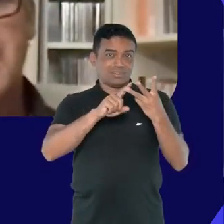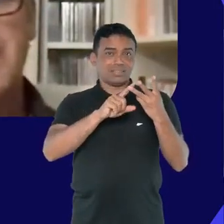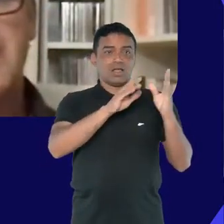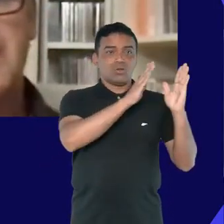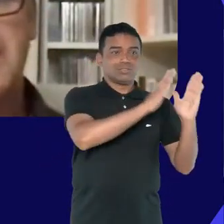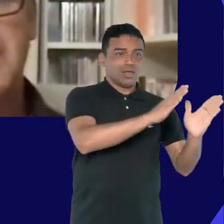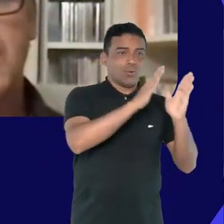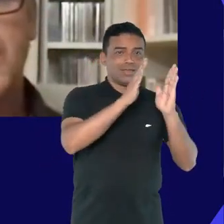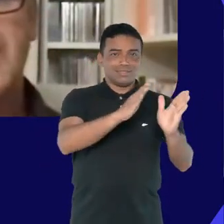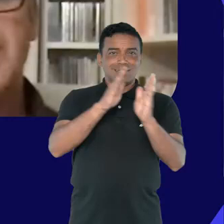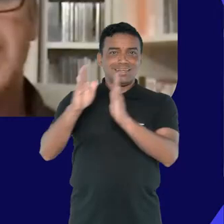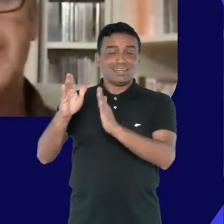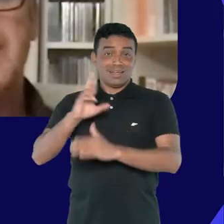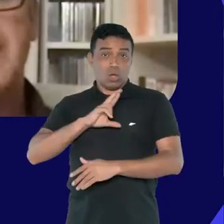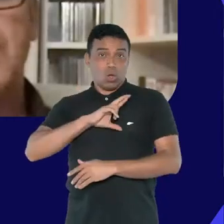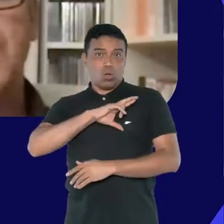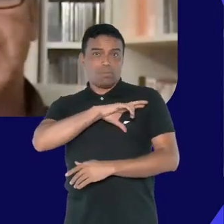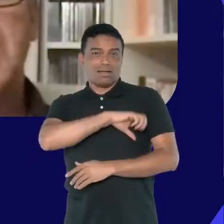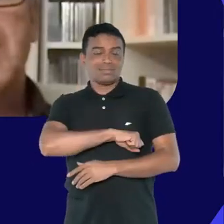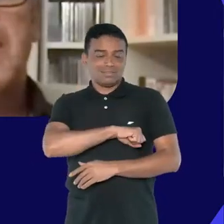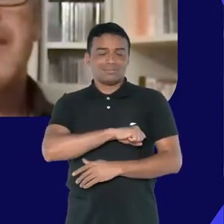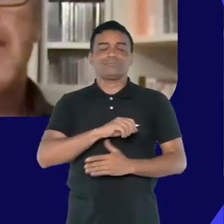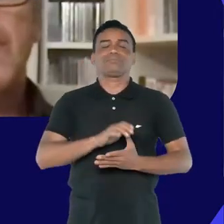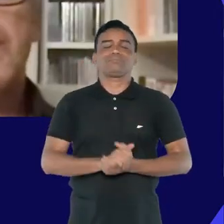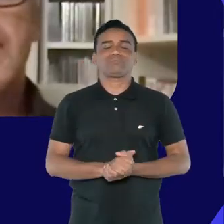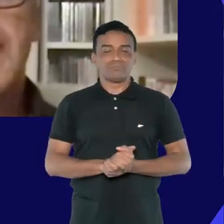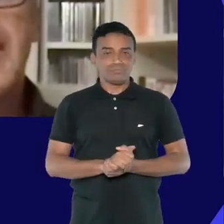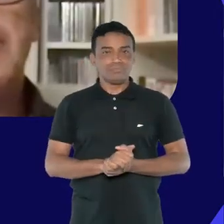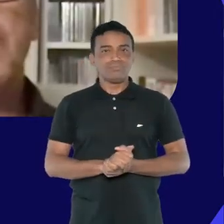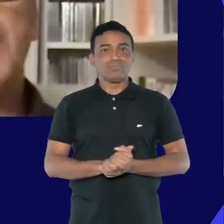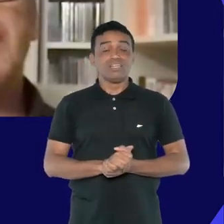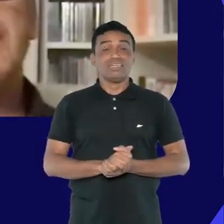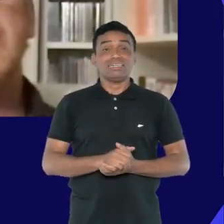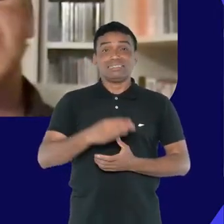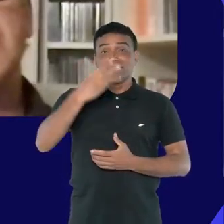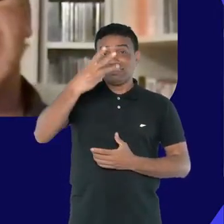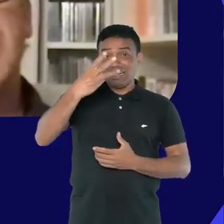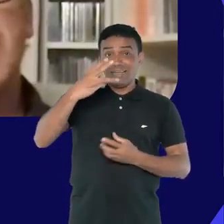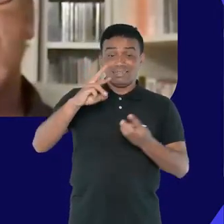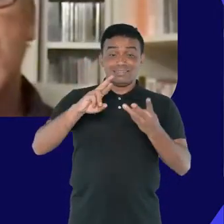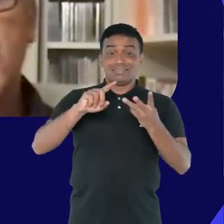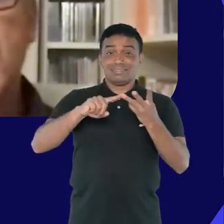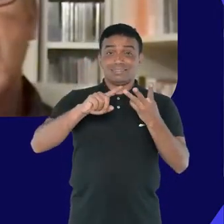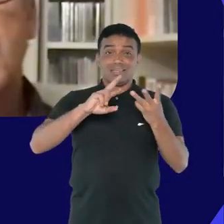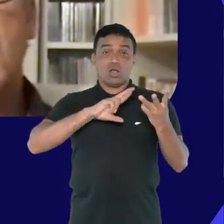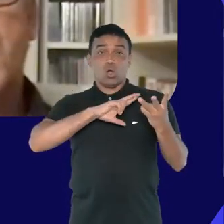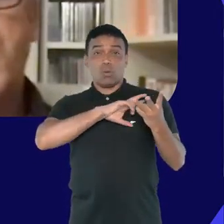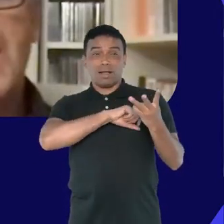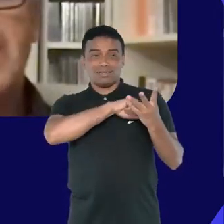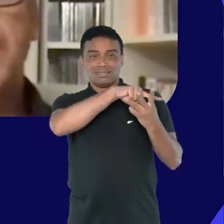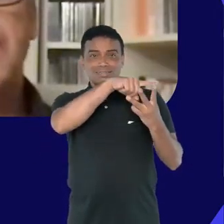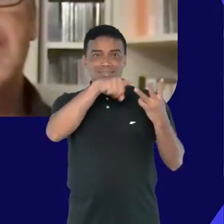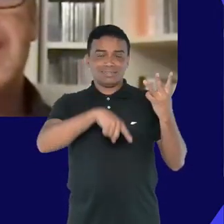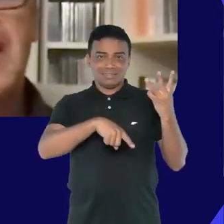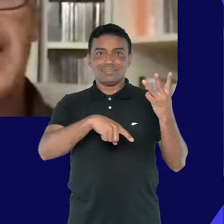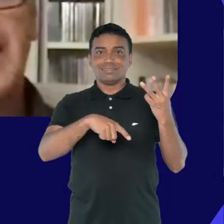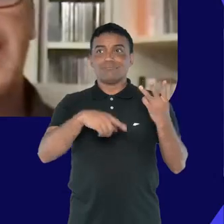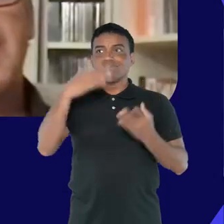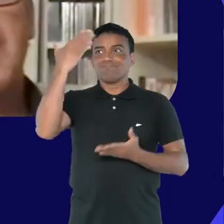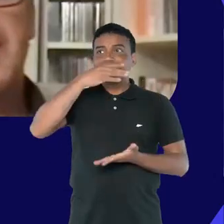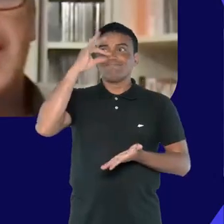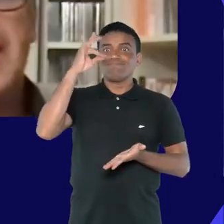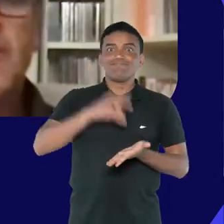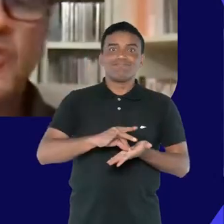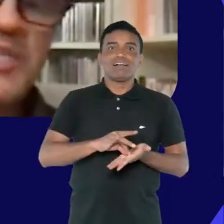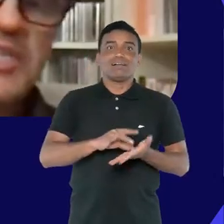sequência de romances, esse ciclo, que são 3 romances que têm em comum o facto de